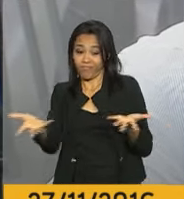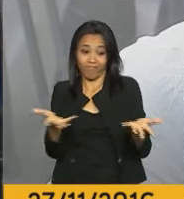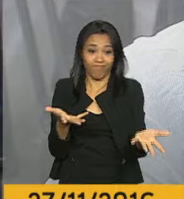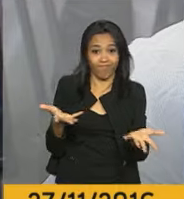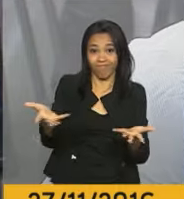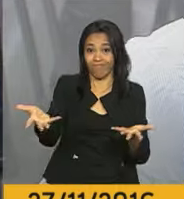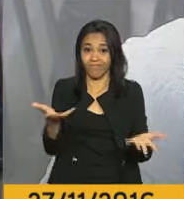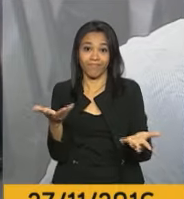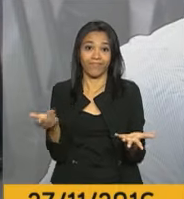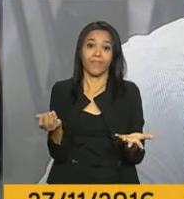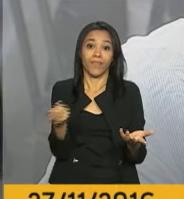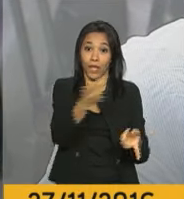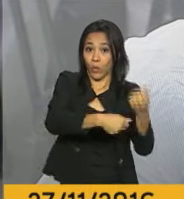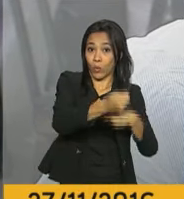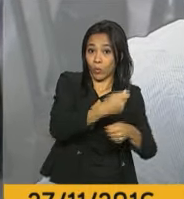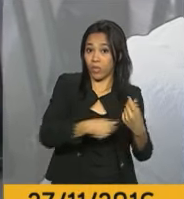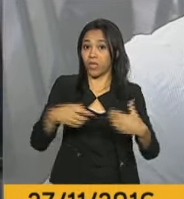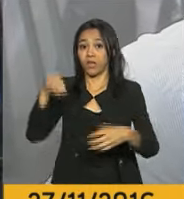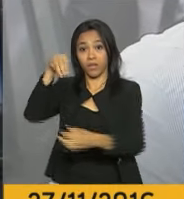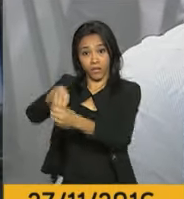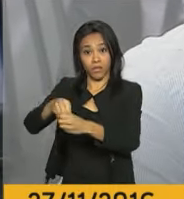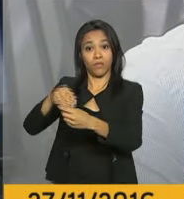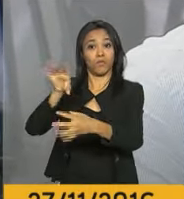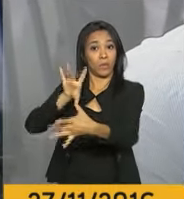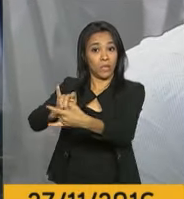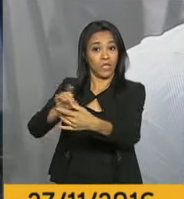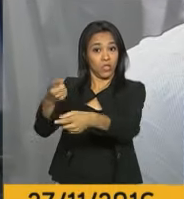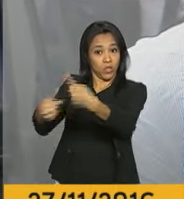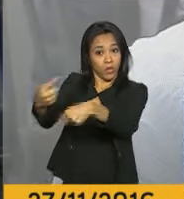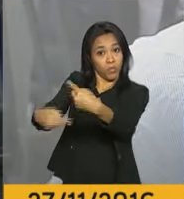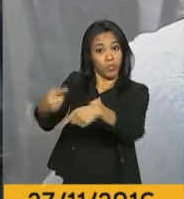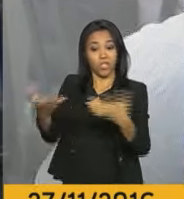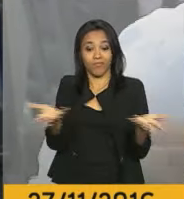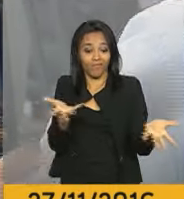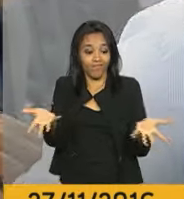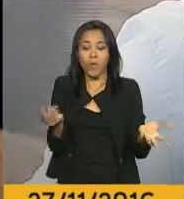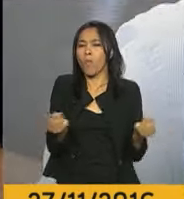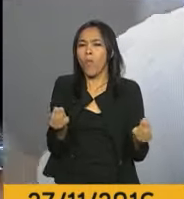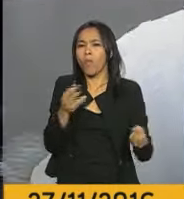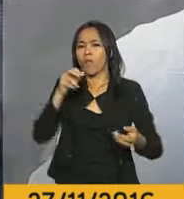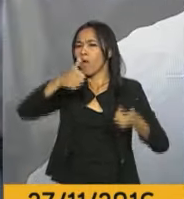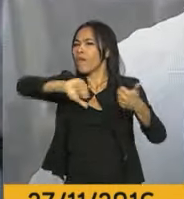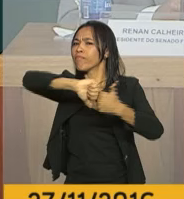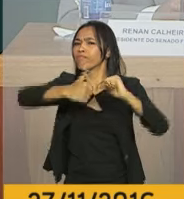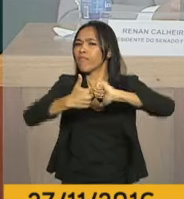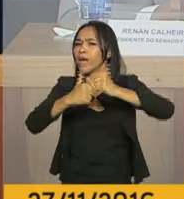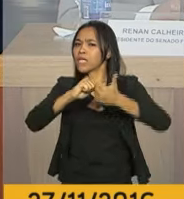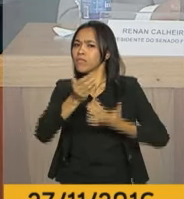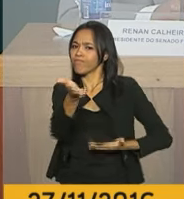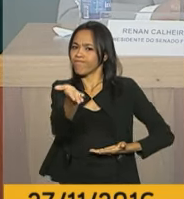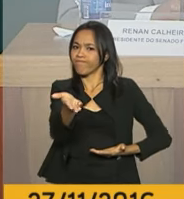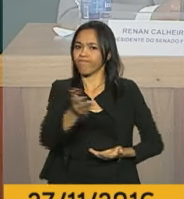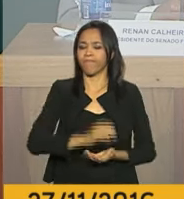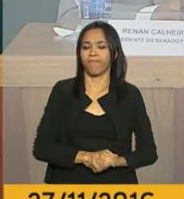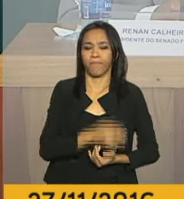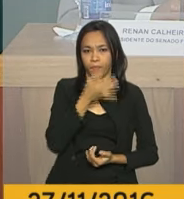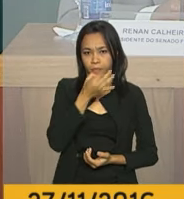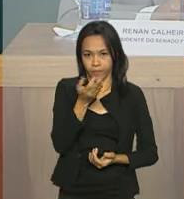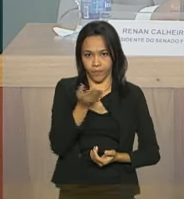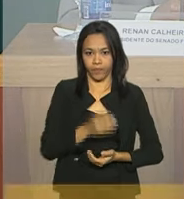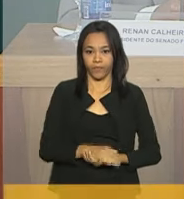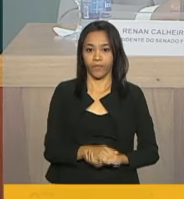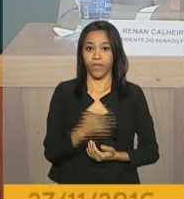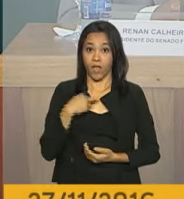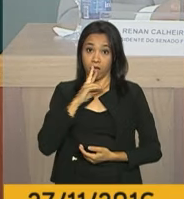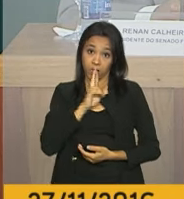previsibilidade na economia e também no ambiente político. Que avaliação que o senhor faz dessa percepção? Bom, você sabe que